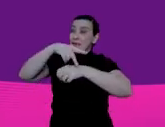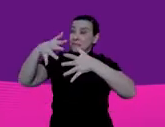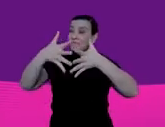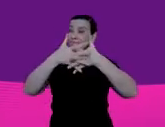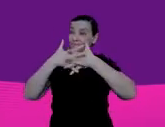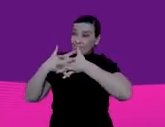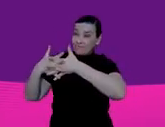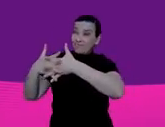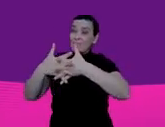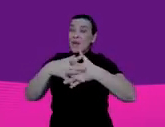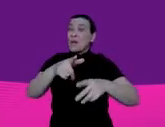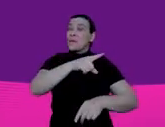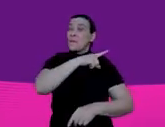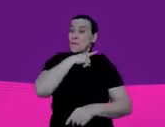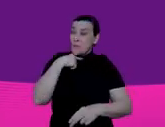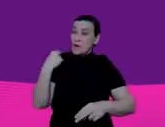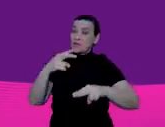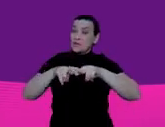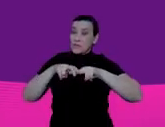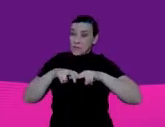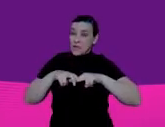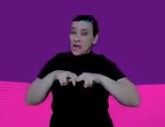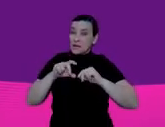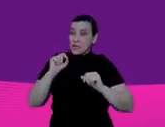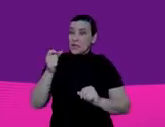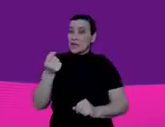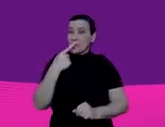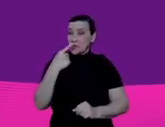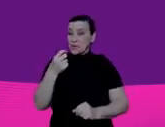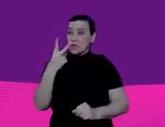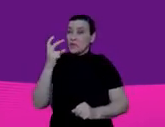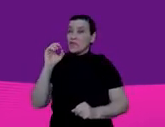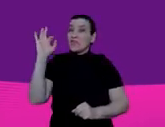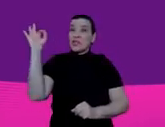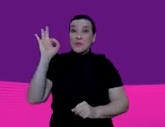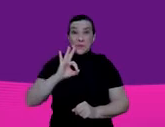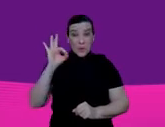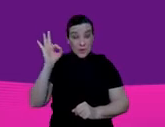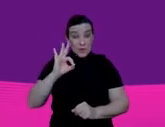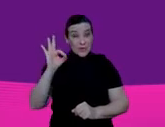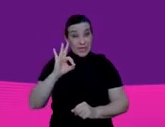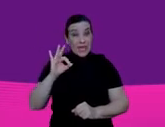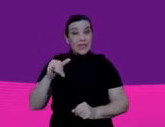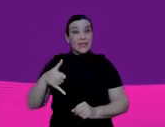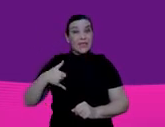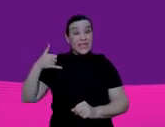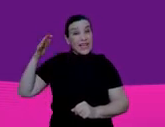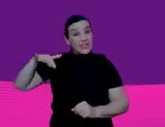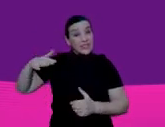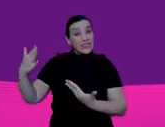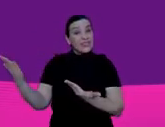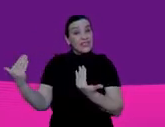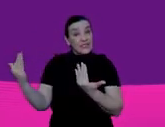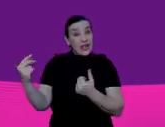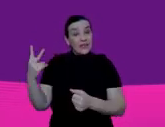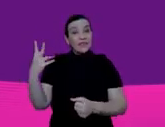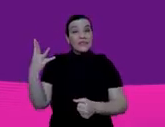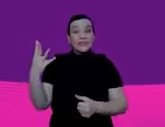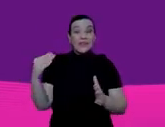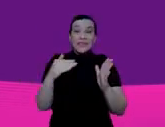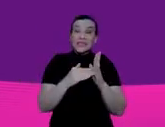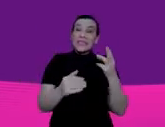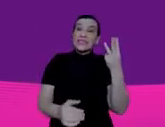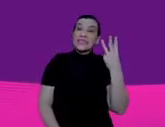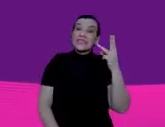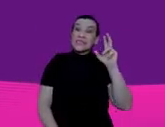causadas, cerca de 20% nessa publicação das mortes em americanos jovens, entre 24 e 35 anos, foram atribuídas